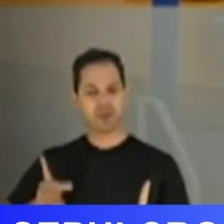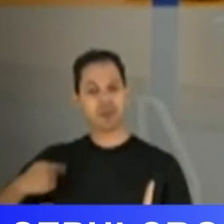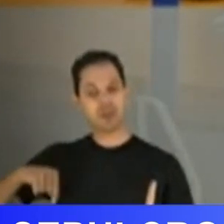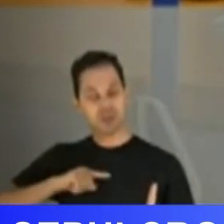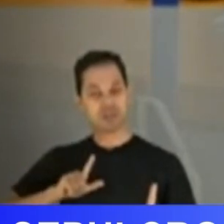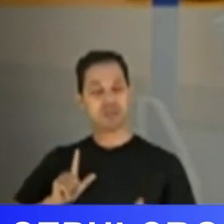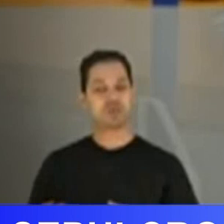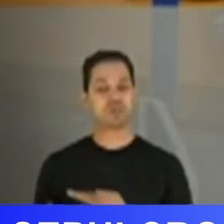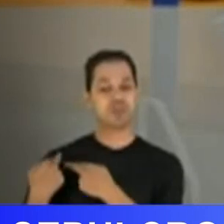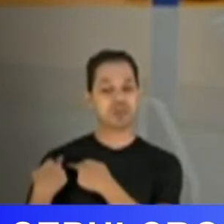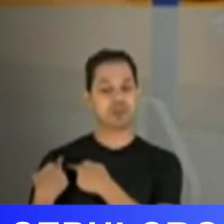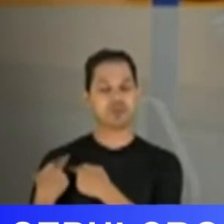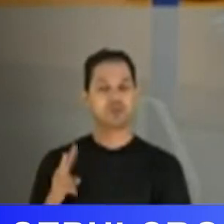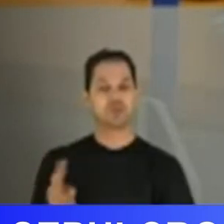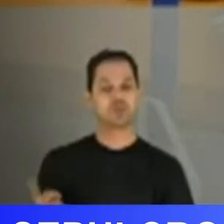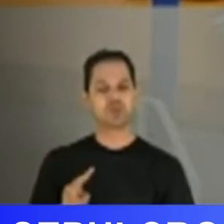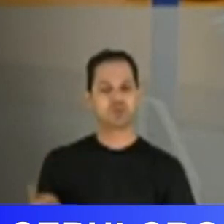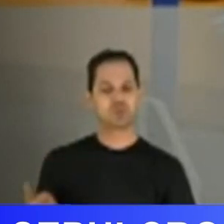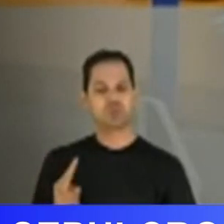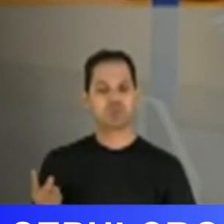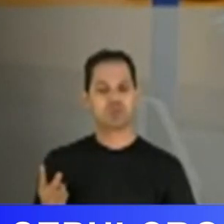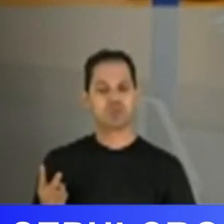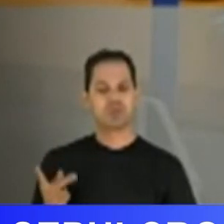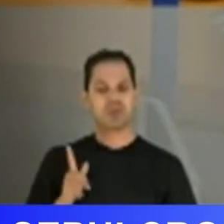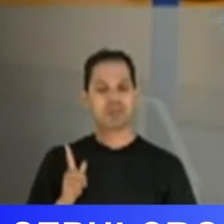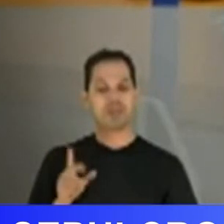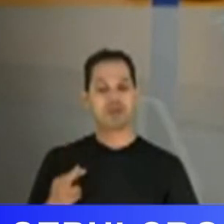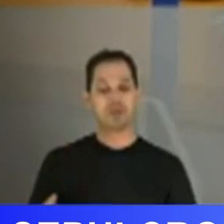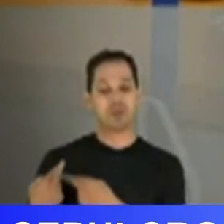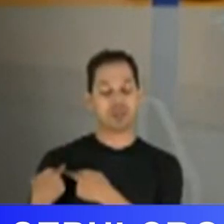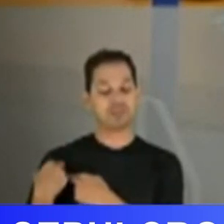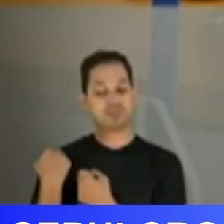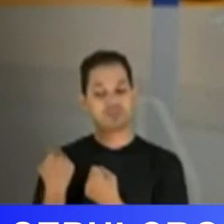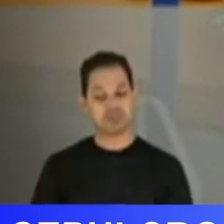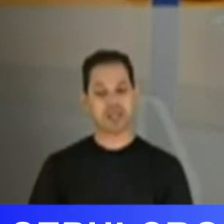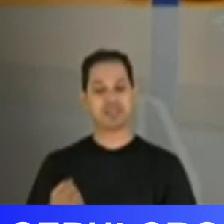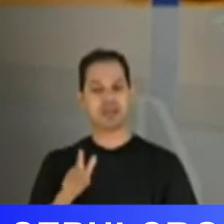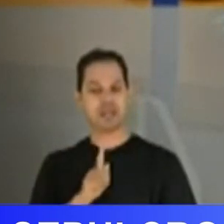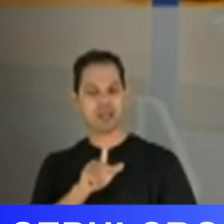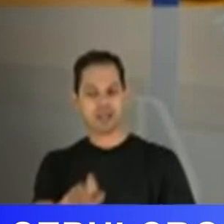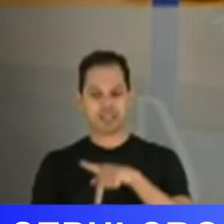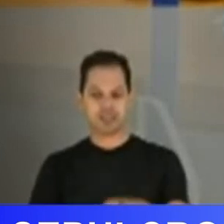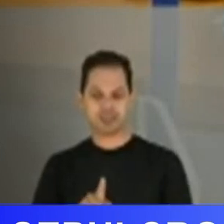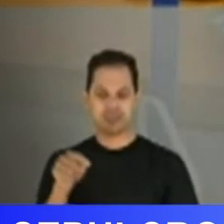uma responsabilidade dupla. Nós temos uma responsabilidade grande com a sociedade brasileira.